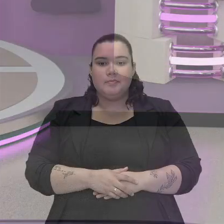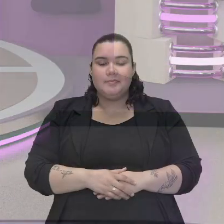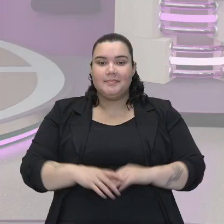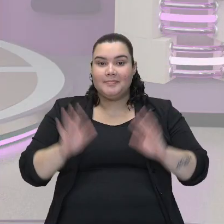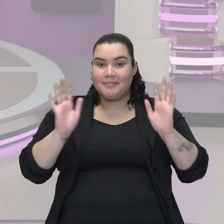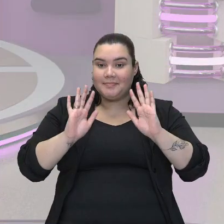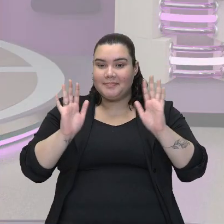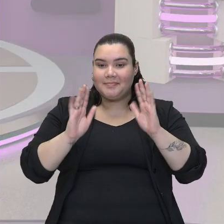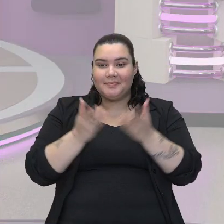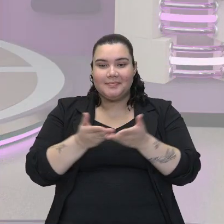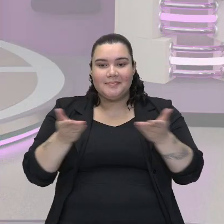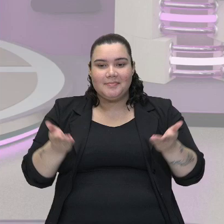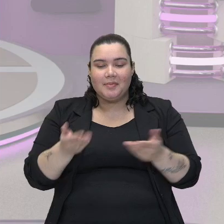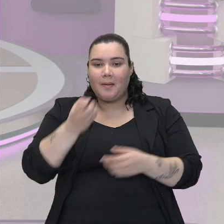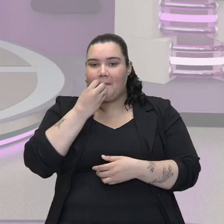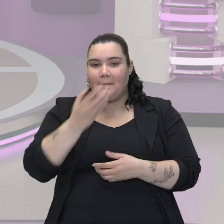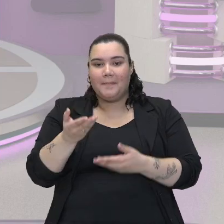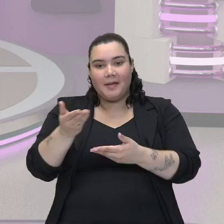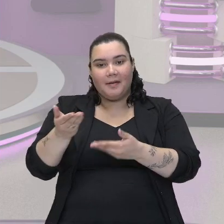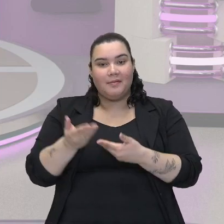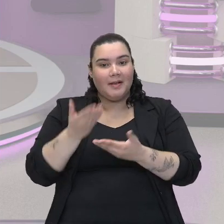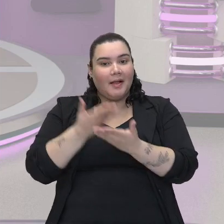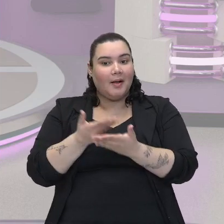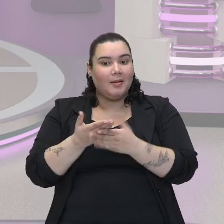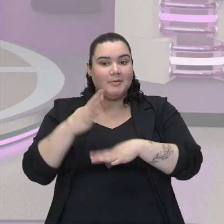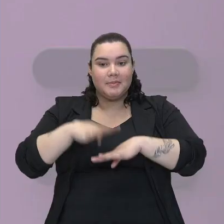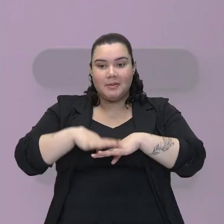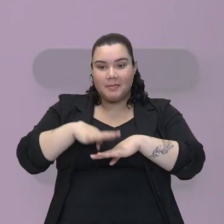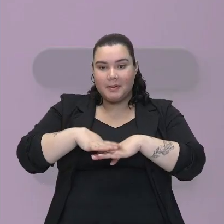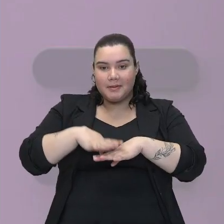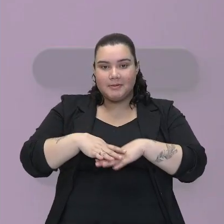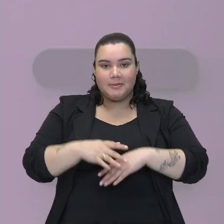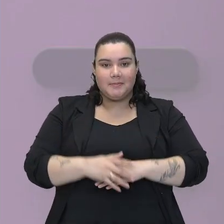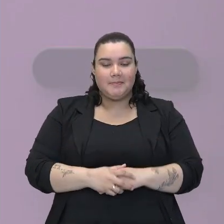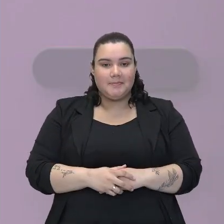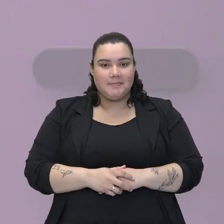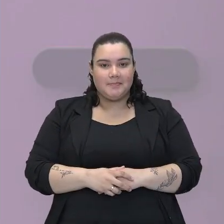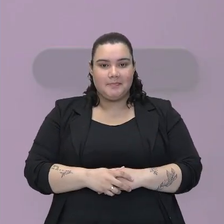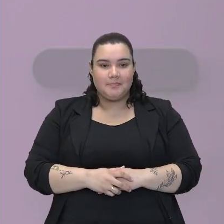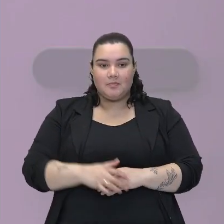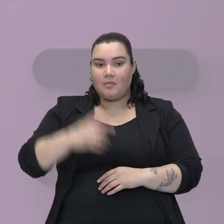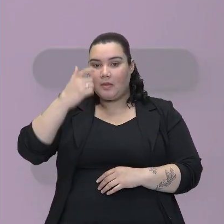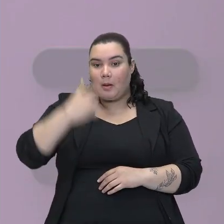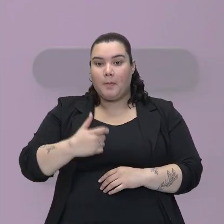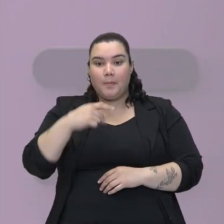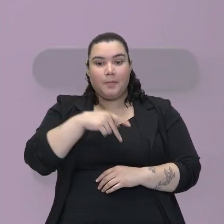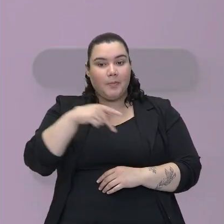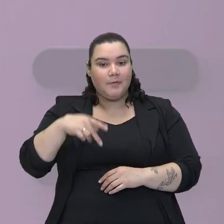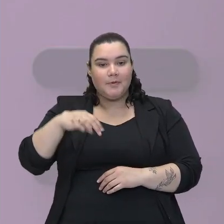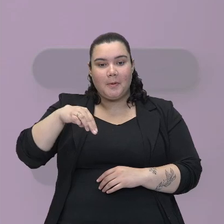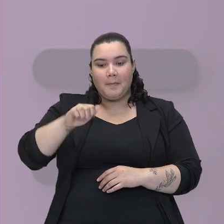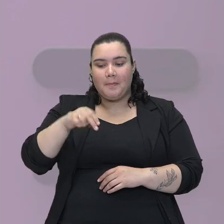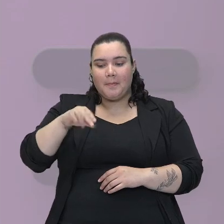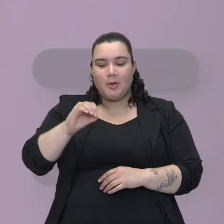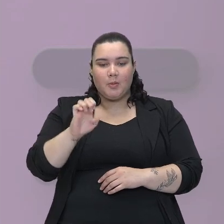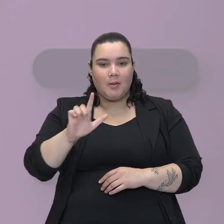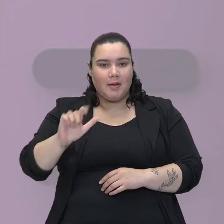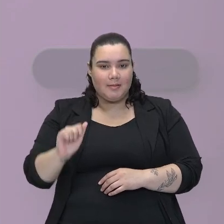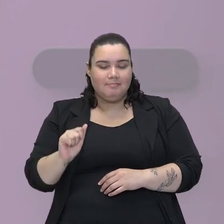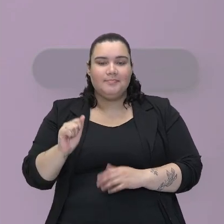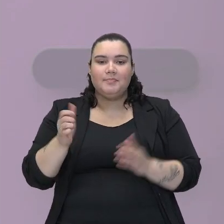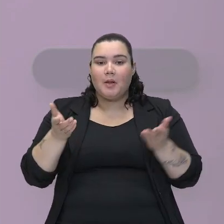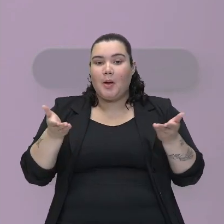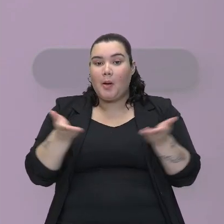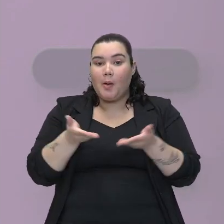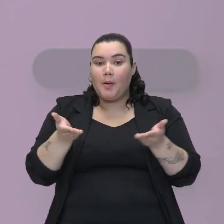Olá a todos, sejam bem-vindos à nossa aula de matemática. Eu sou a professora Manuela Franco e agora